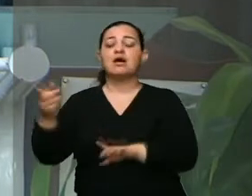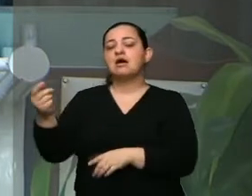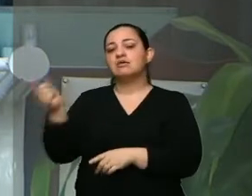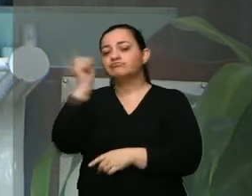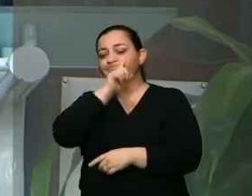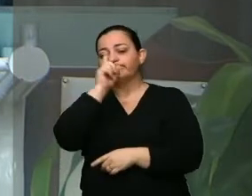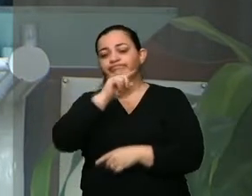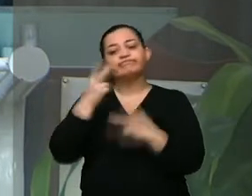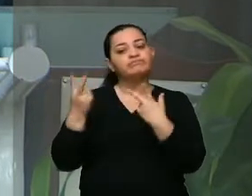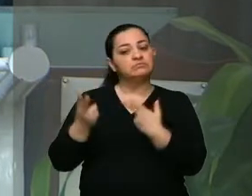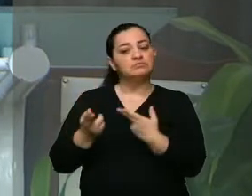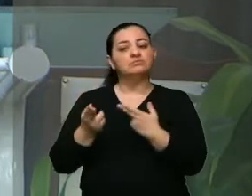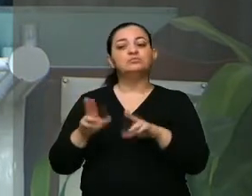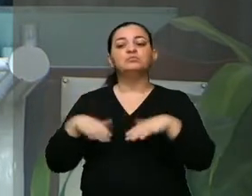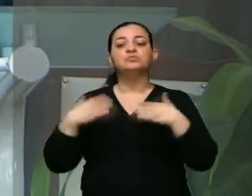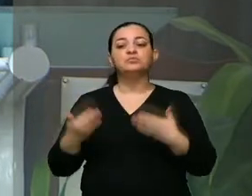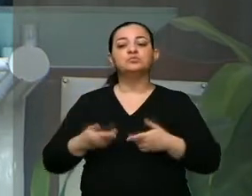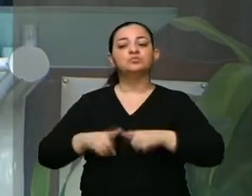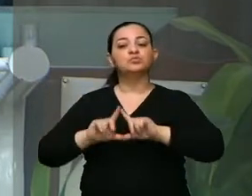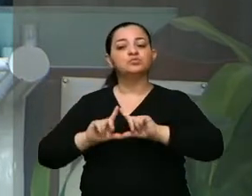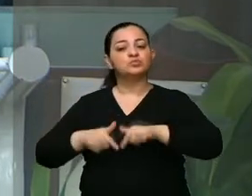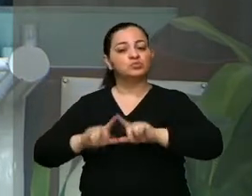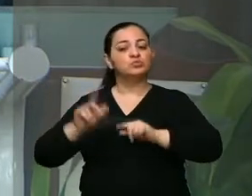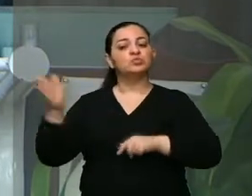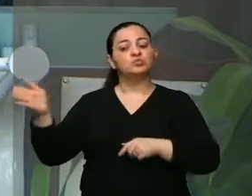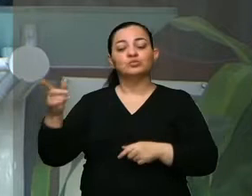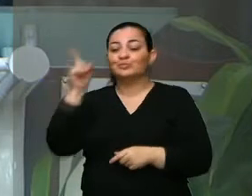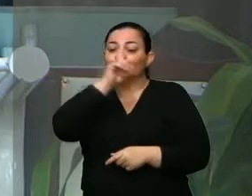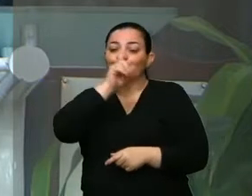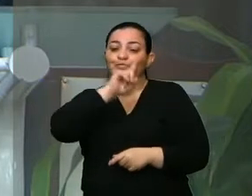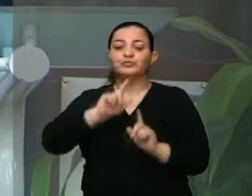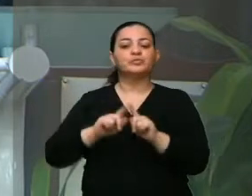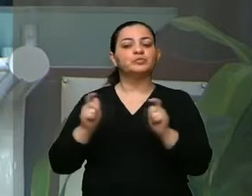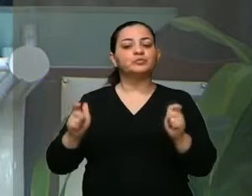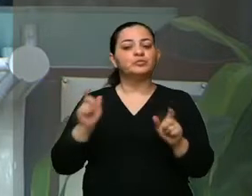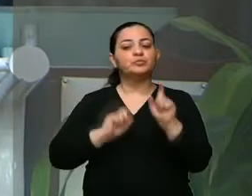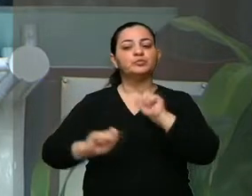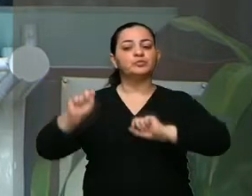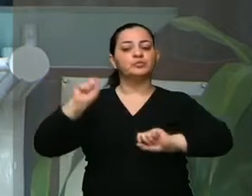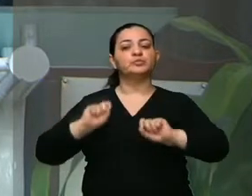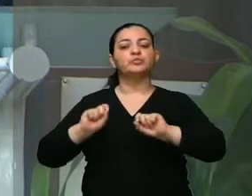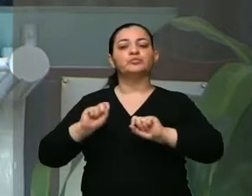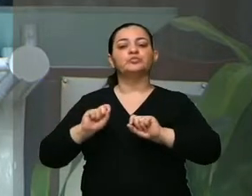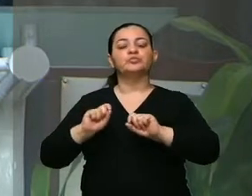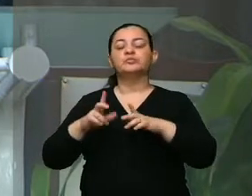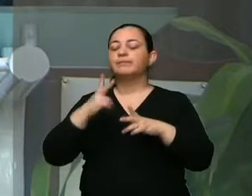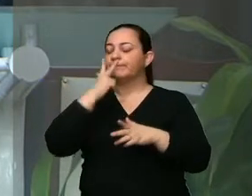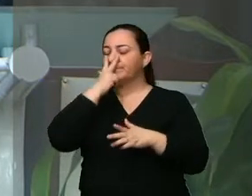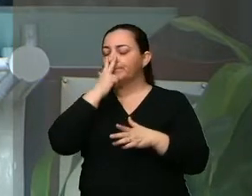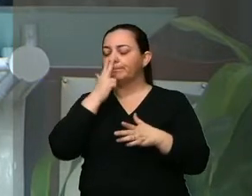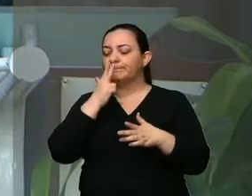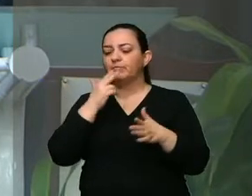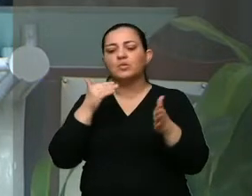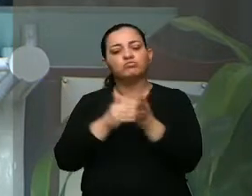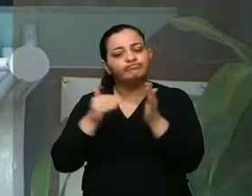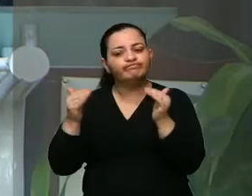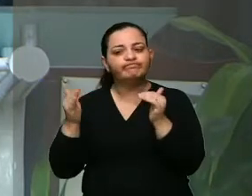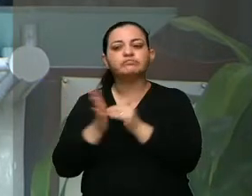falhar israel a falha deles privou eles